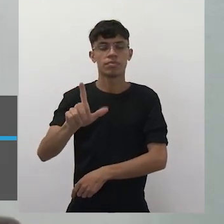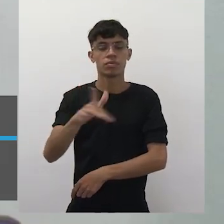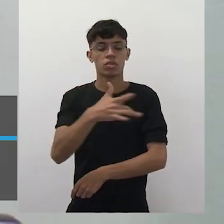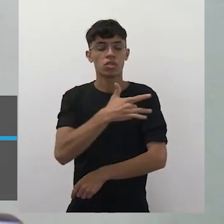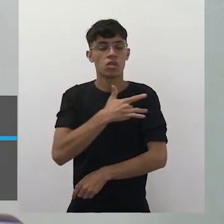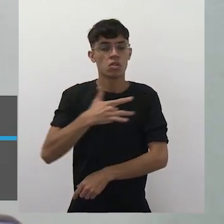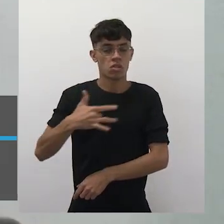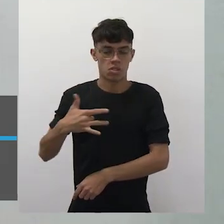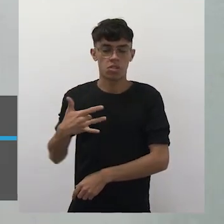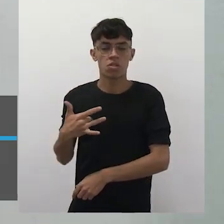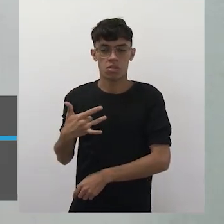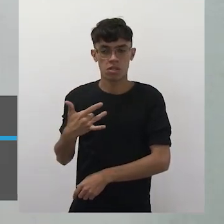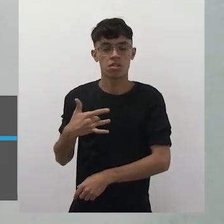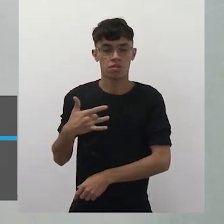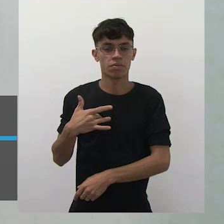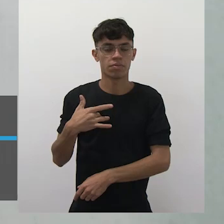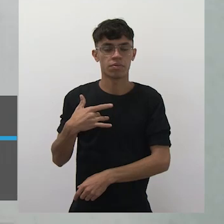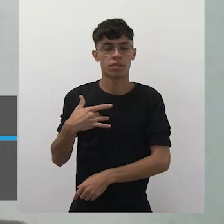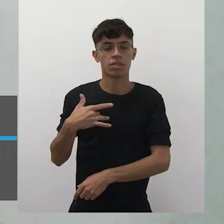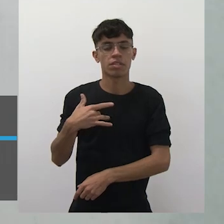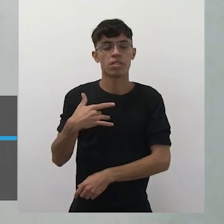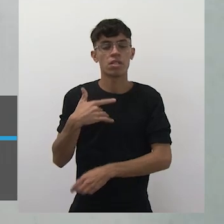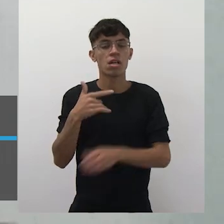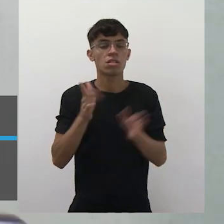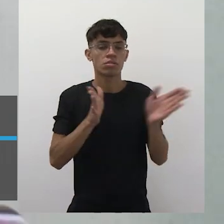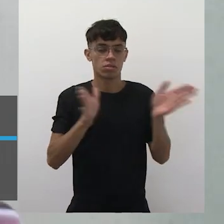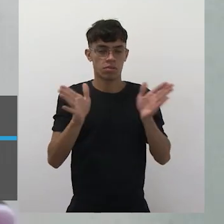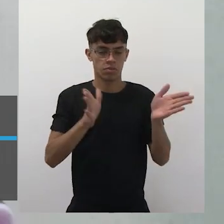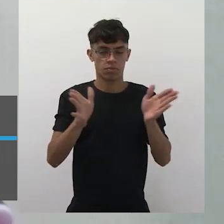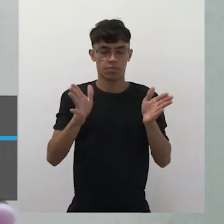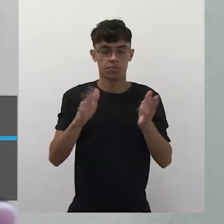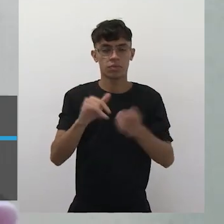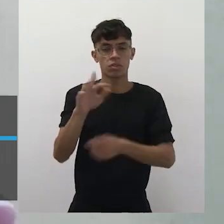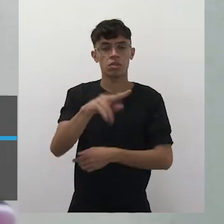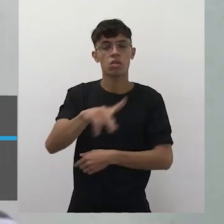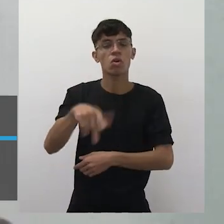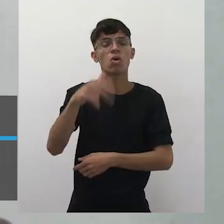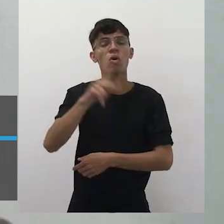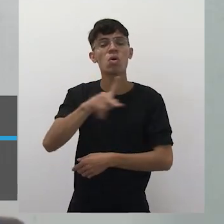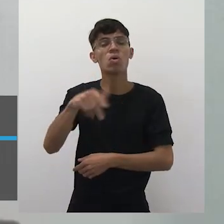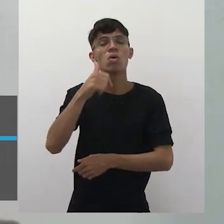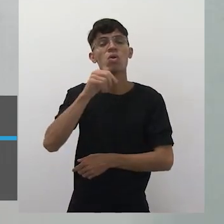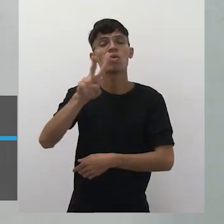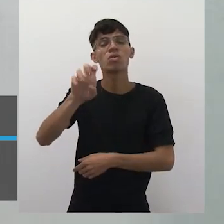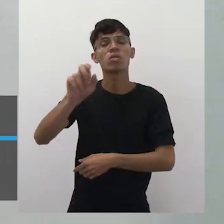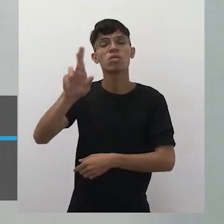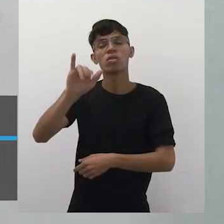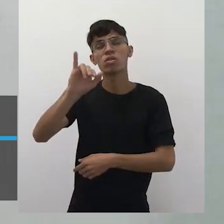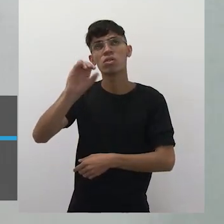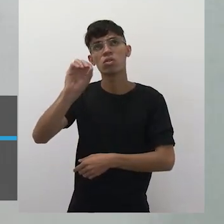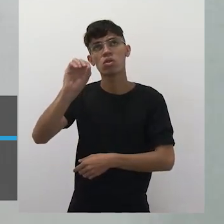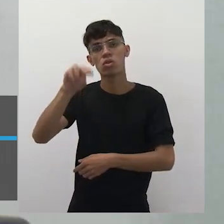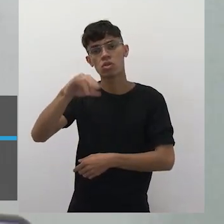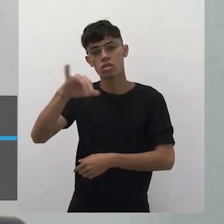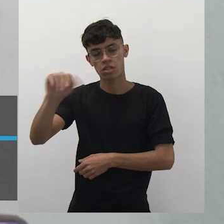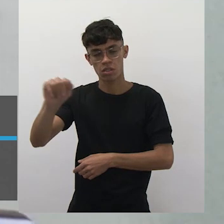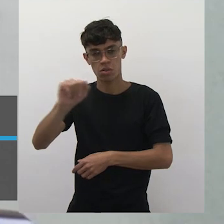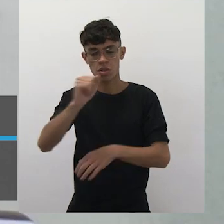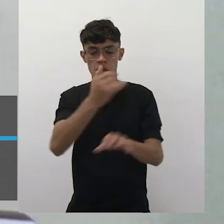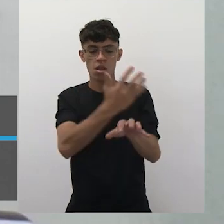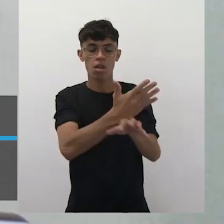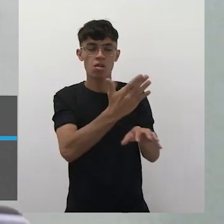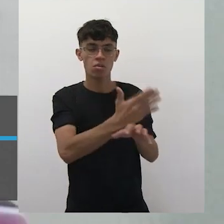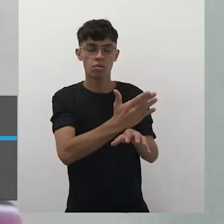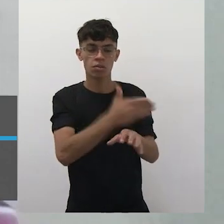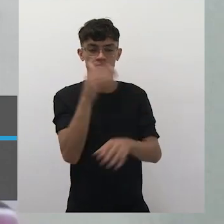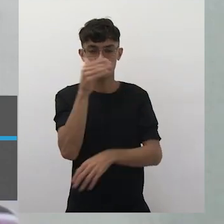saudável e acessível. Professora Verônica, precisamos interagir com todas as áreas do conhecimento e do